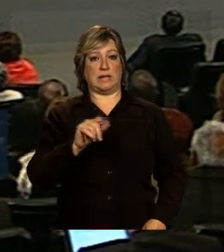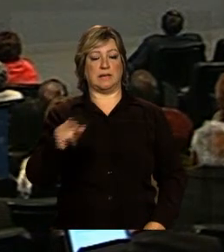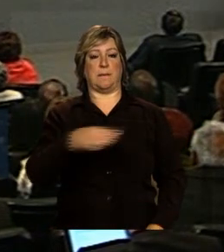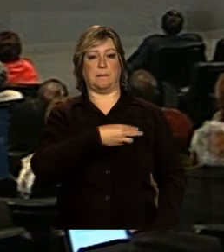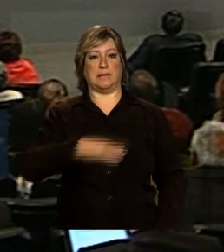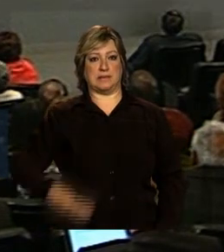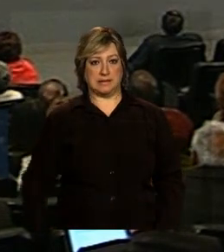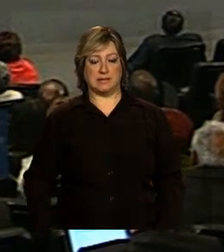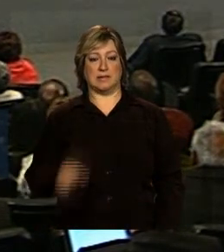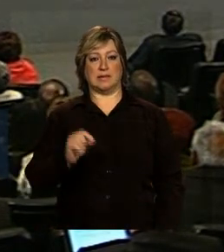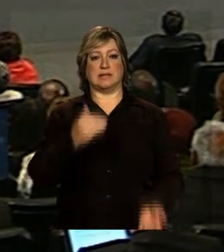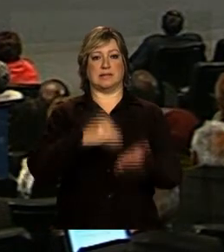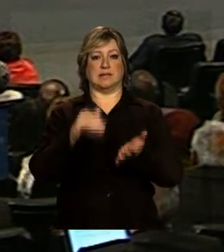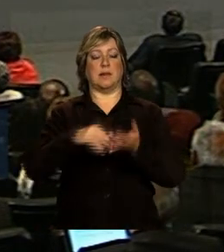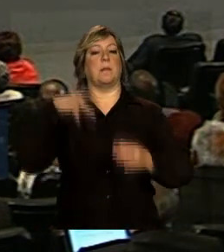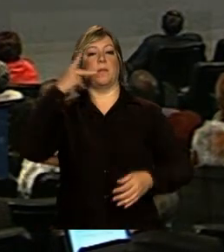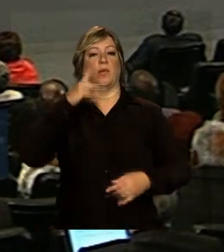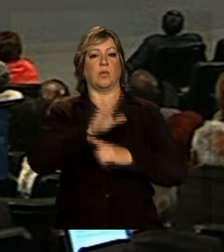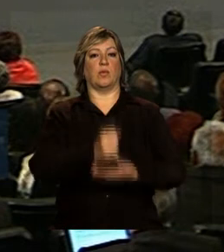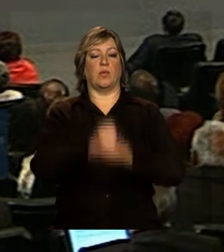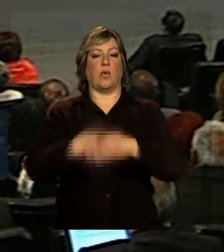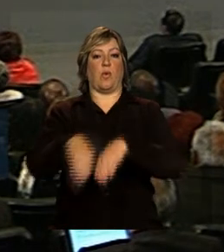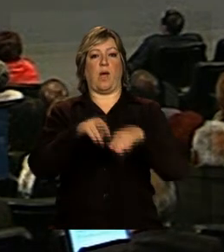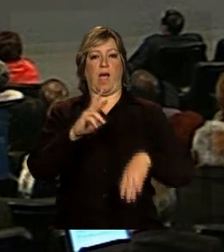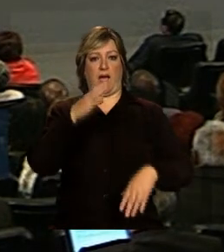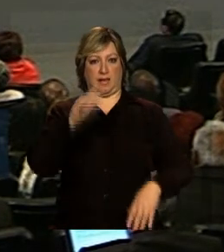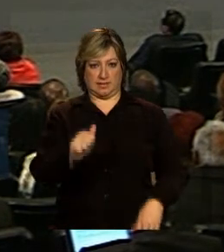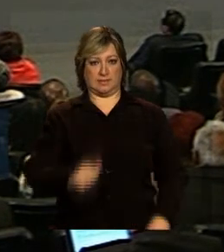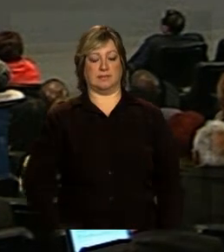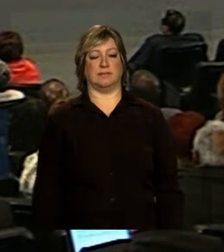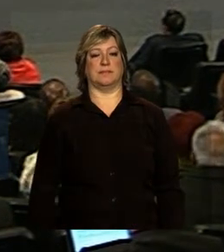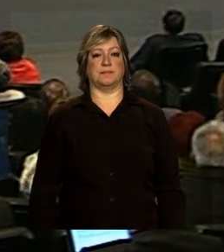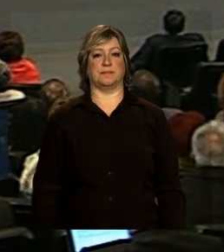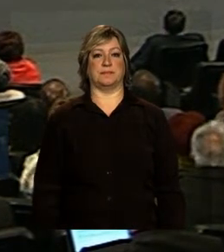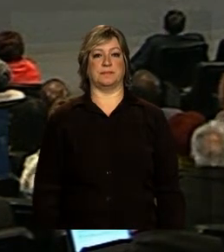de Estado da Secretaria de Políticas de Promoção da Igualdade Racial.